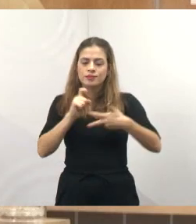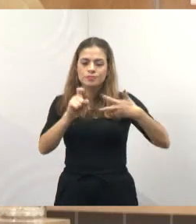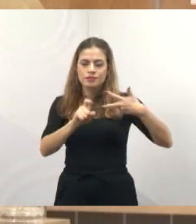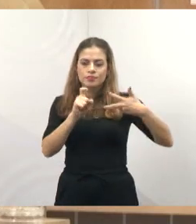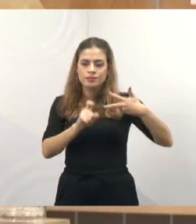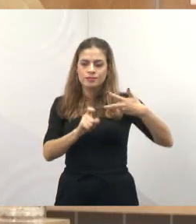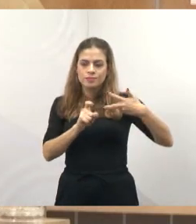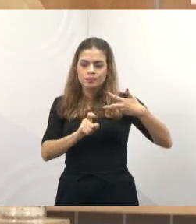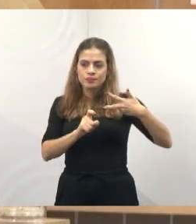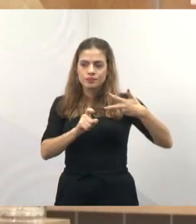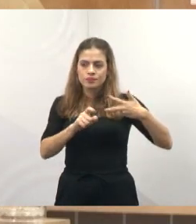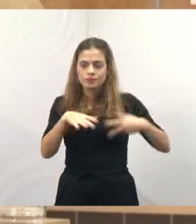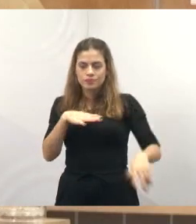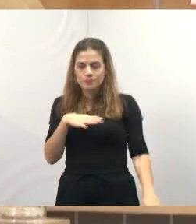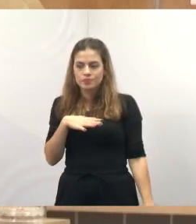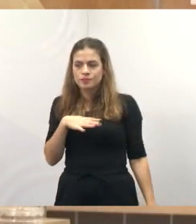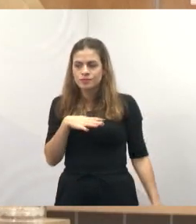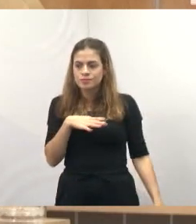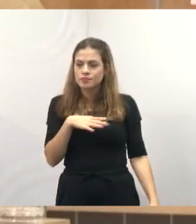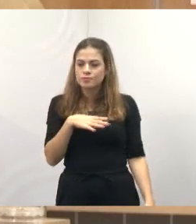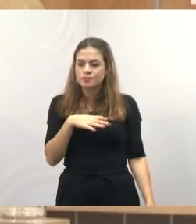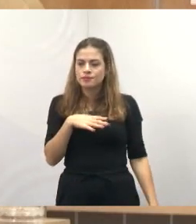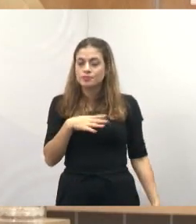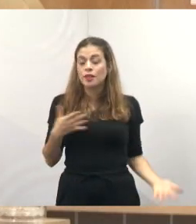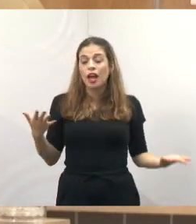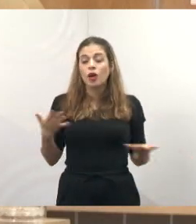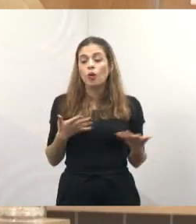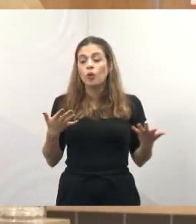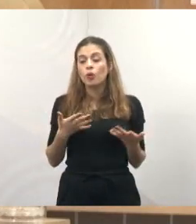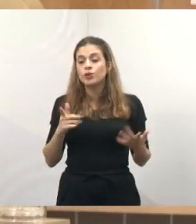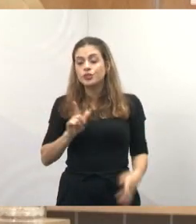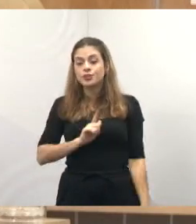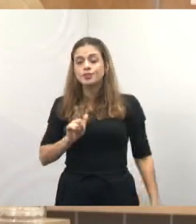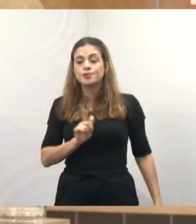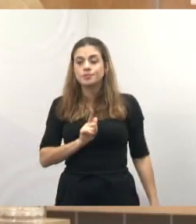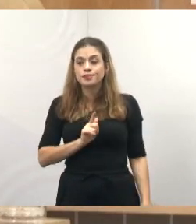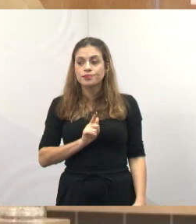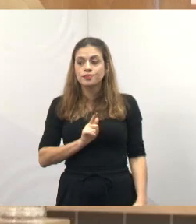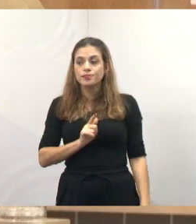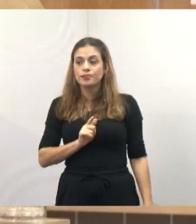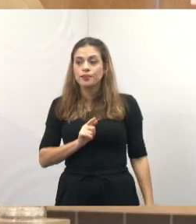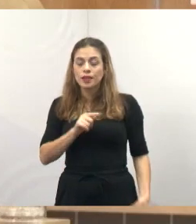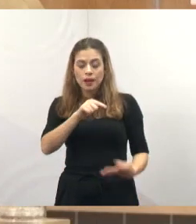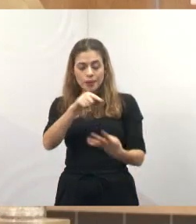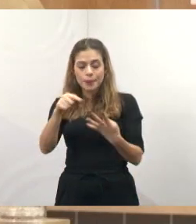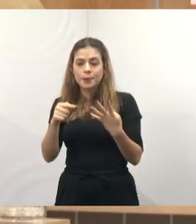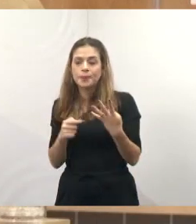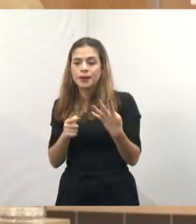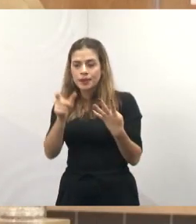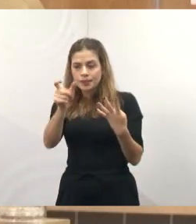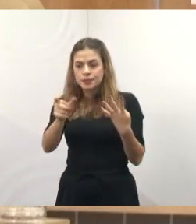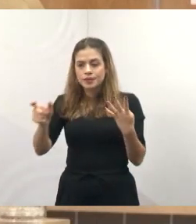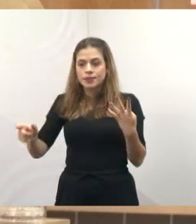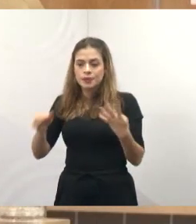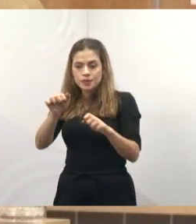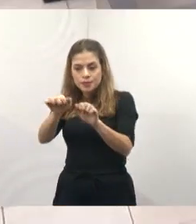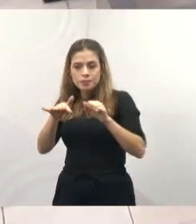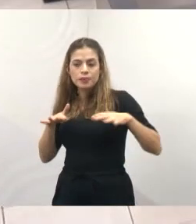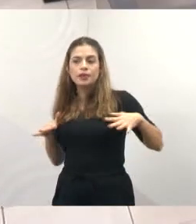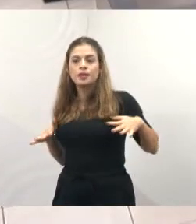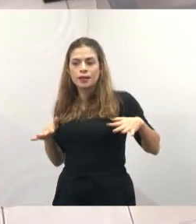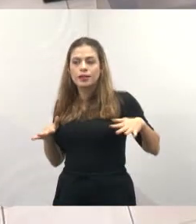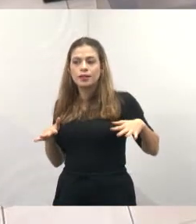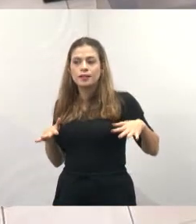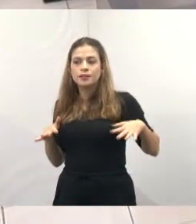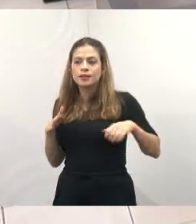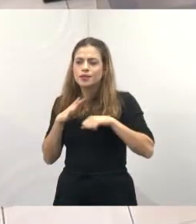Executivo Municipal. E hoje nós temos 4 pessoas aqui no plenário, que de maneira